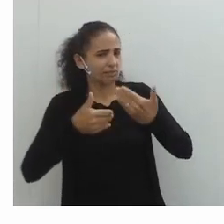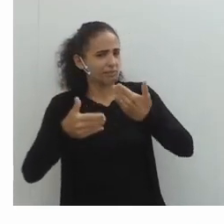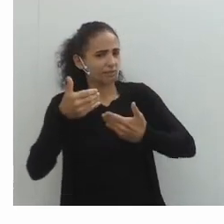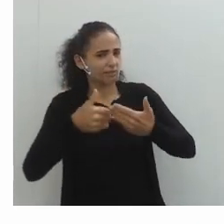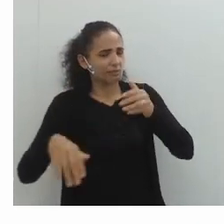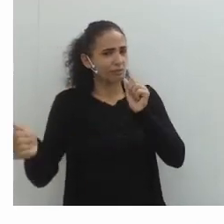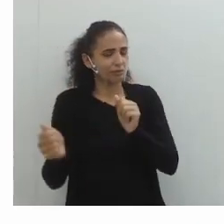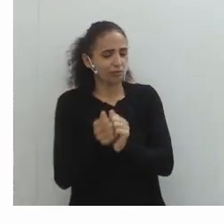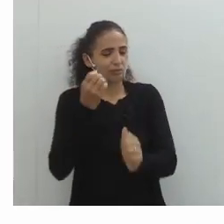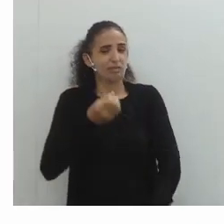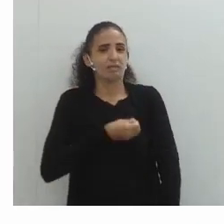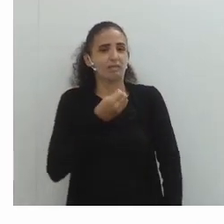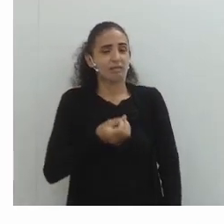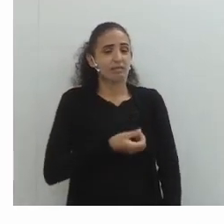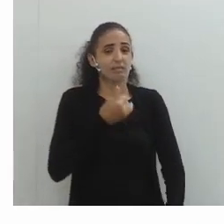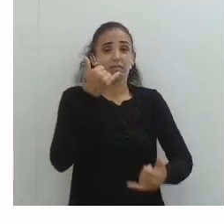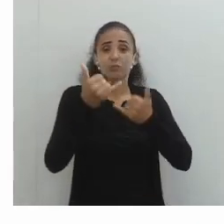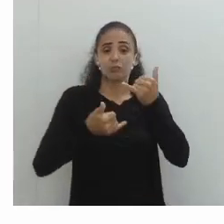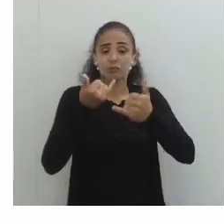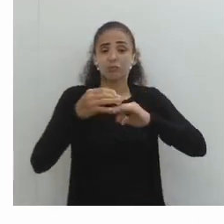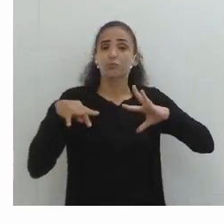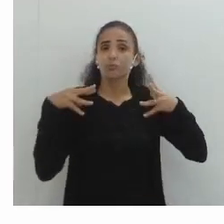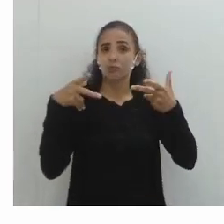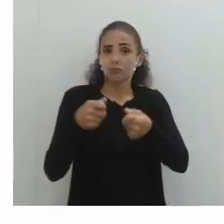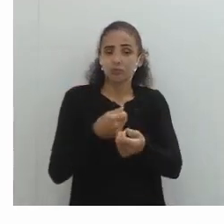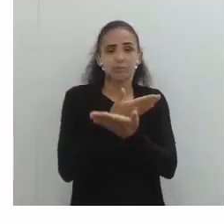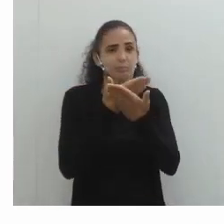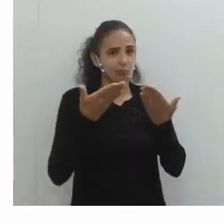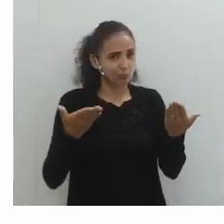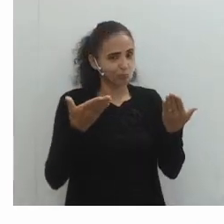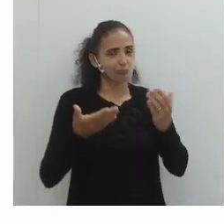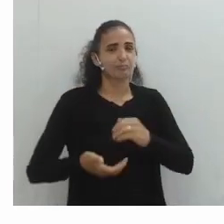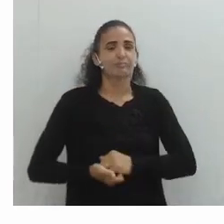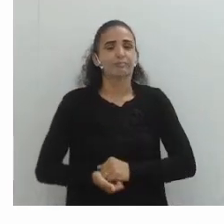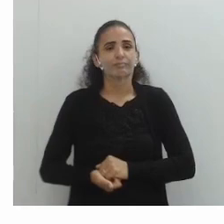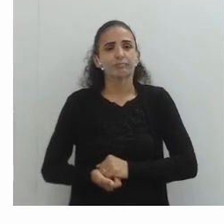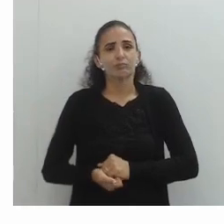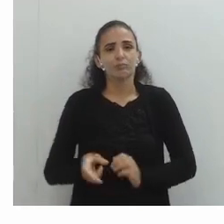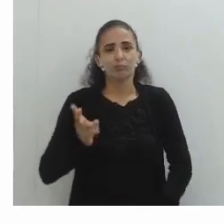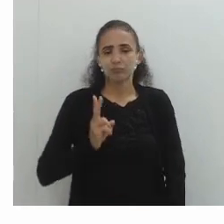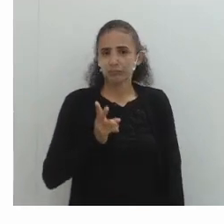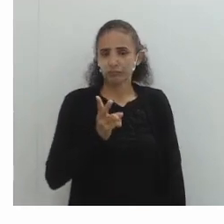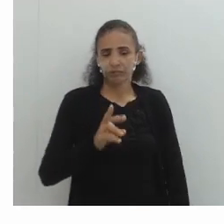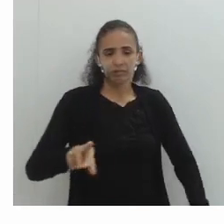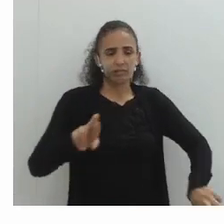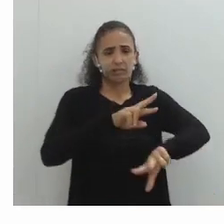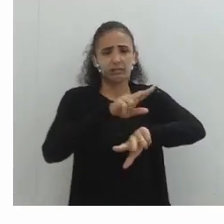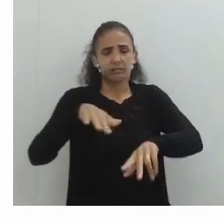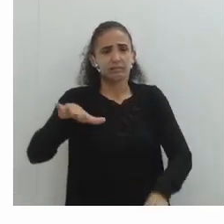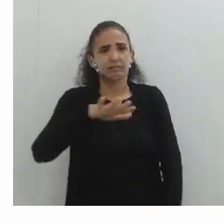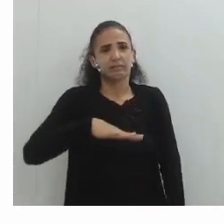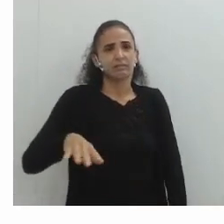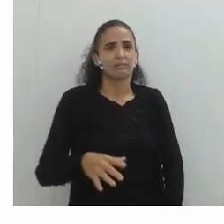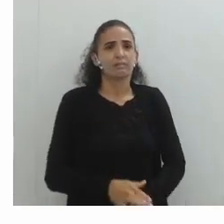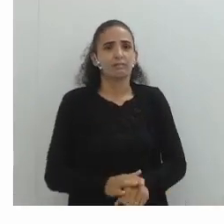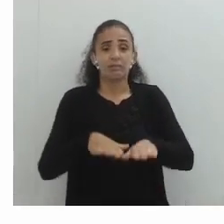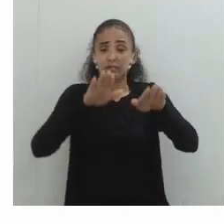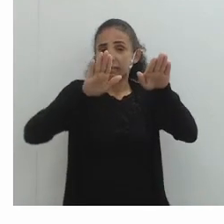vivenciar e realizar o jogo, tá certo? Além de vários outros espaços, a praia